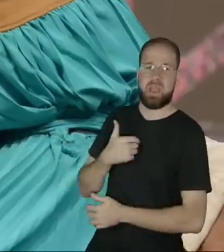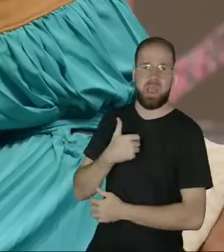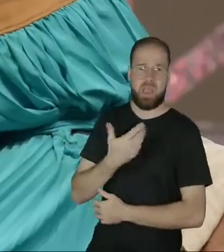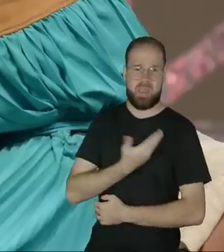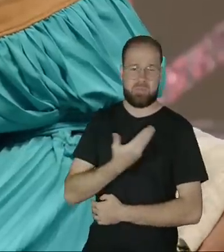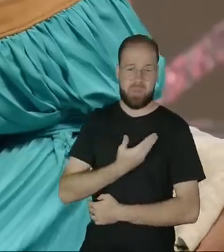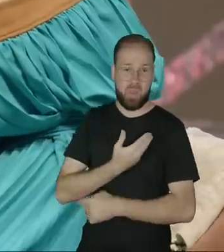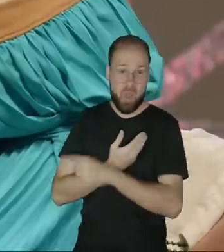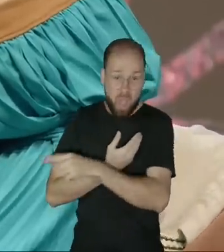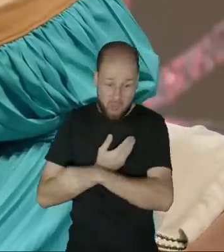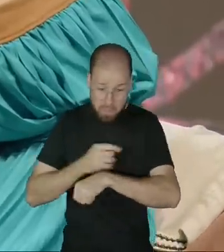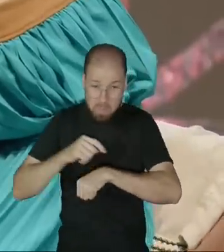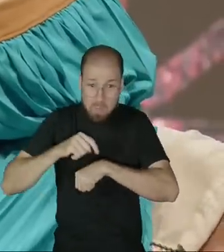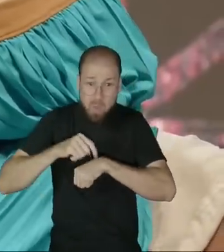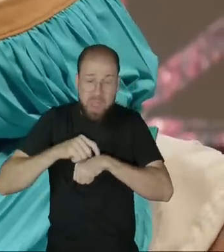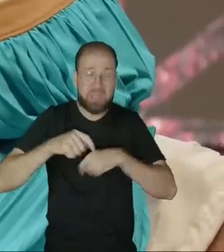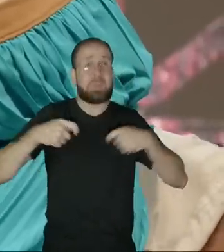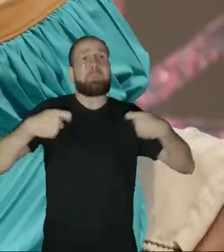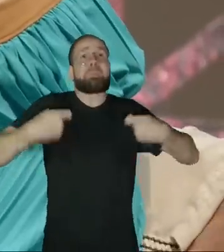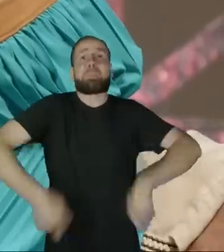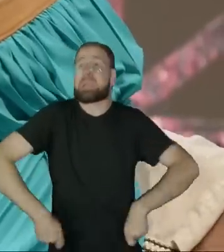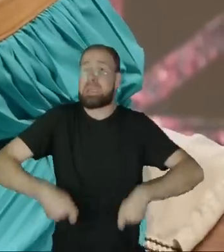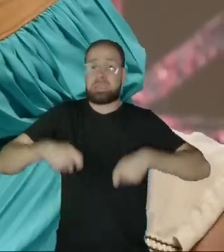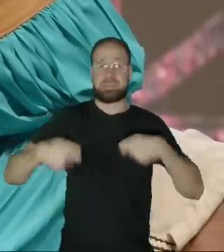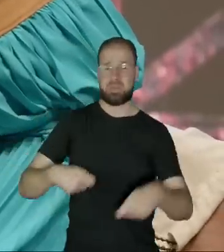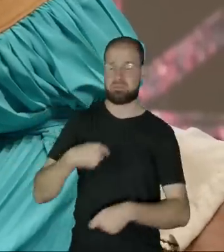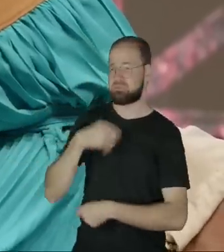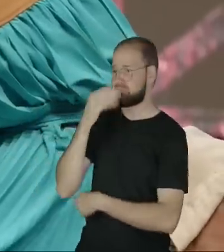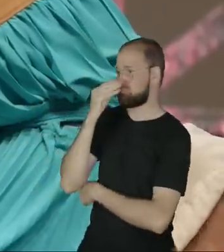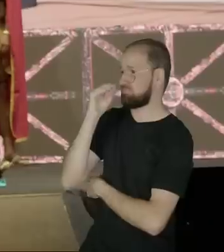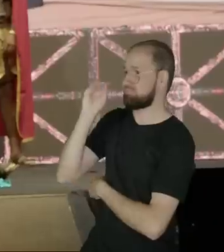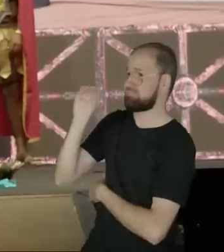quando ele mais de mim precisou.